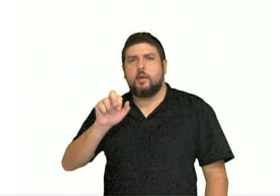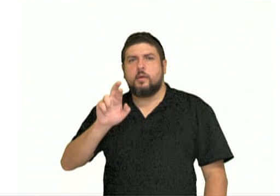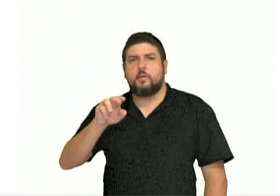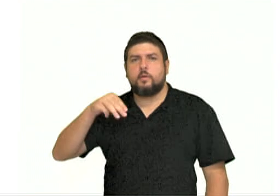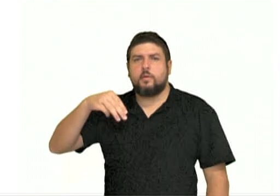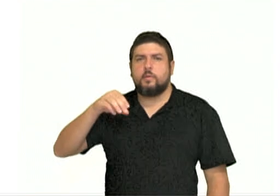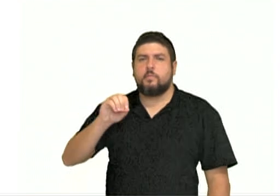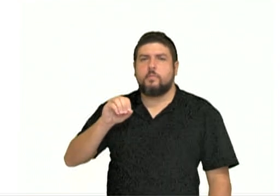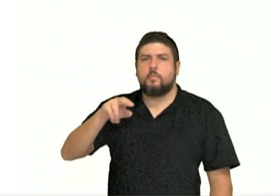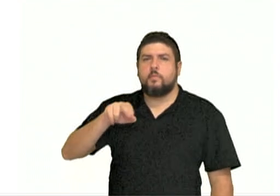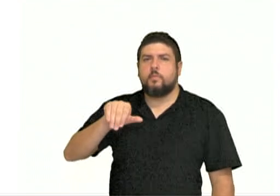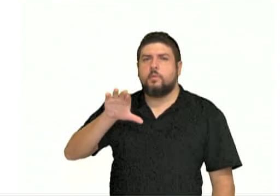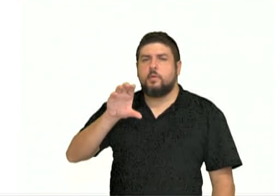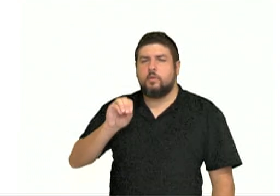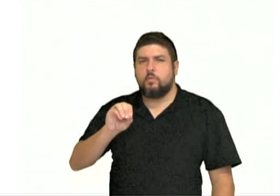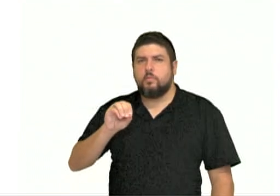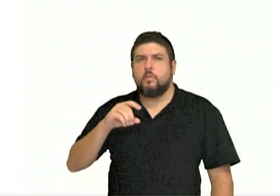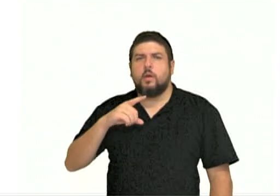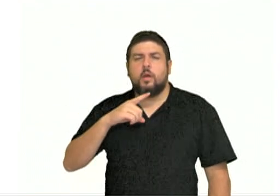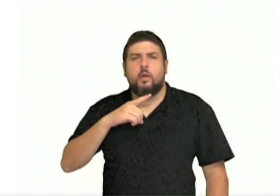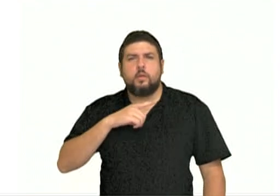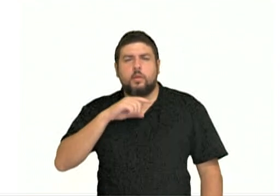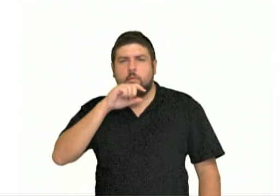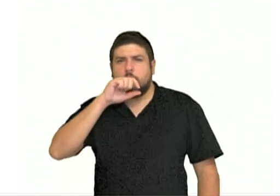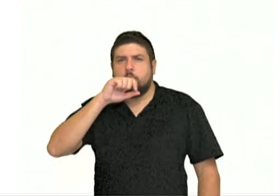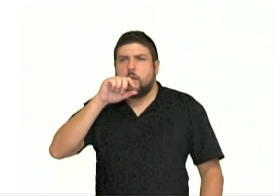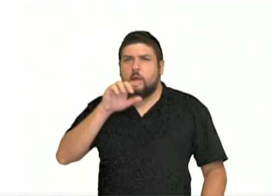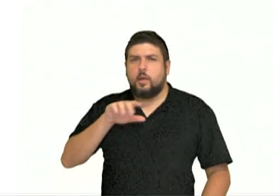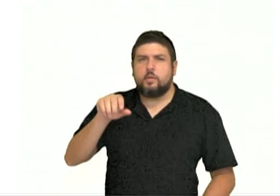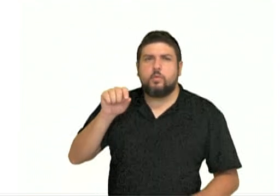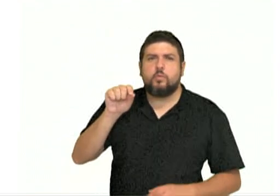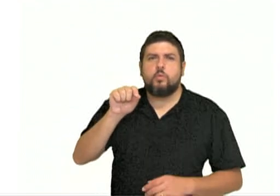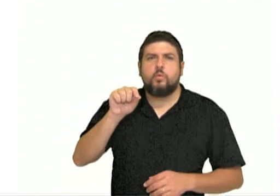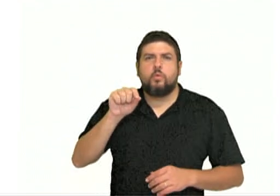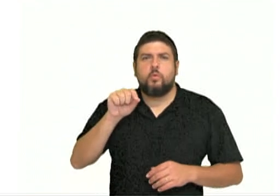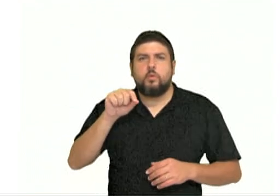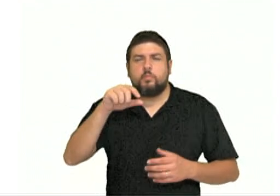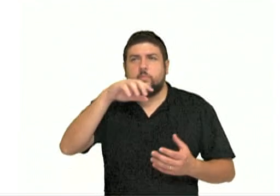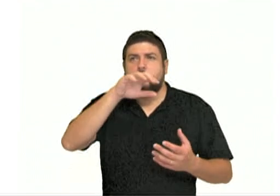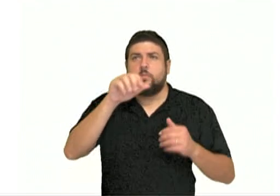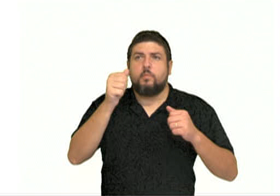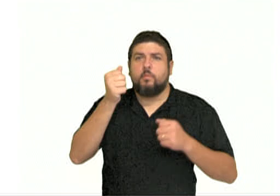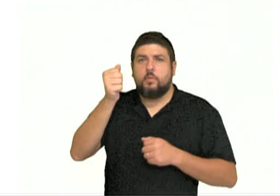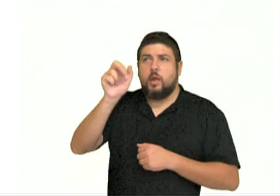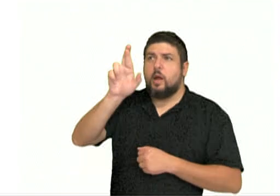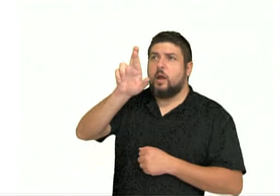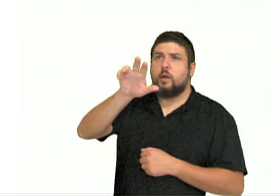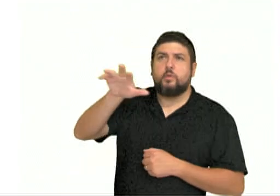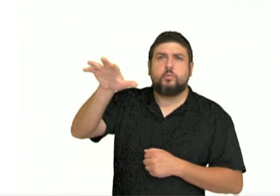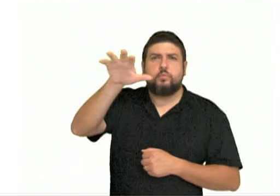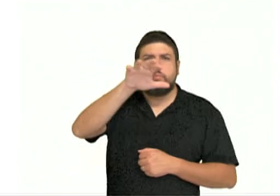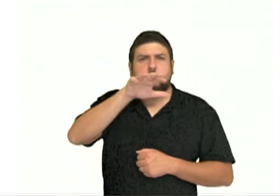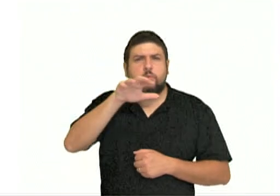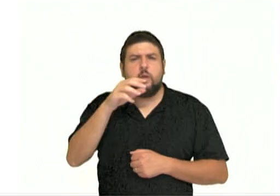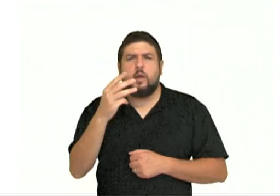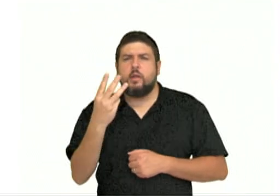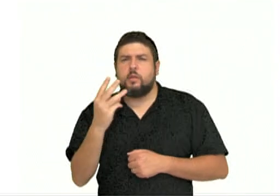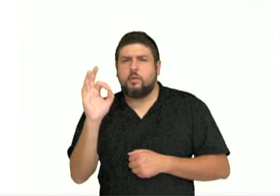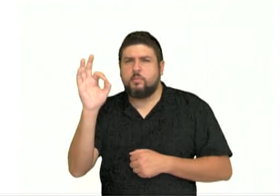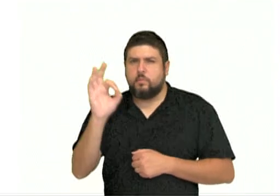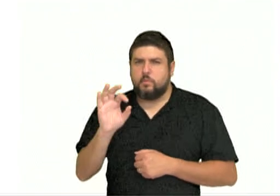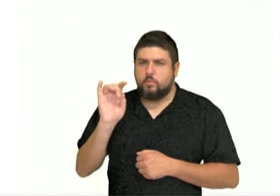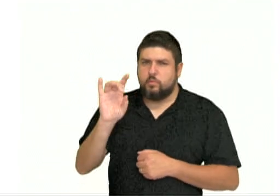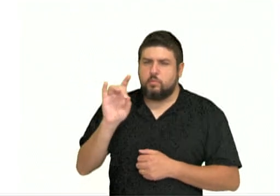químico presente em apenas 3% da composição do nosso ar, tá? Então, uma concentração baixa.